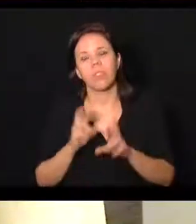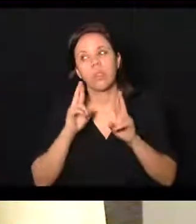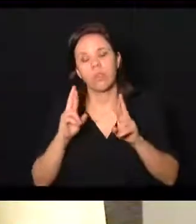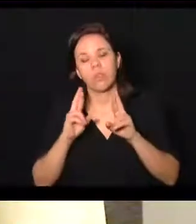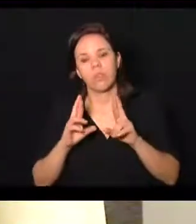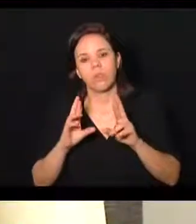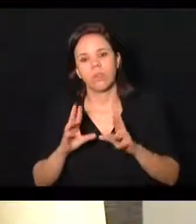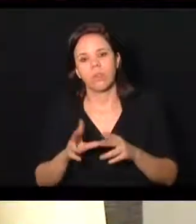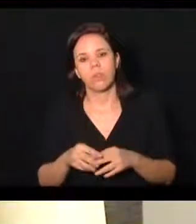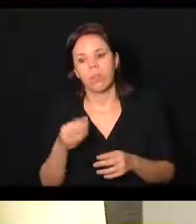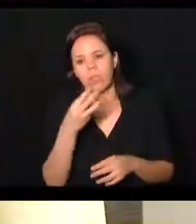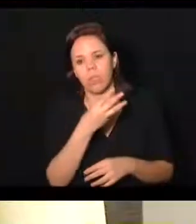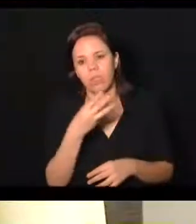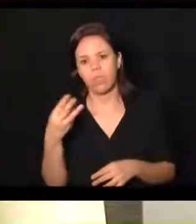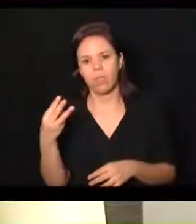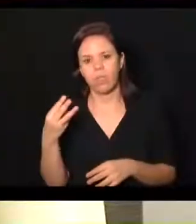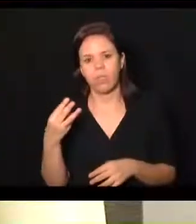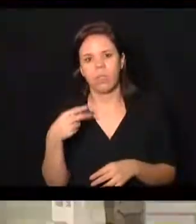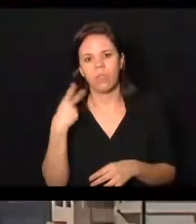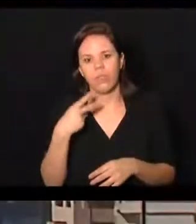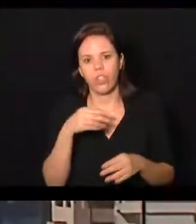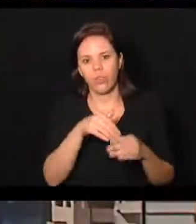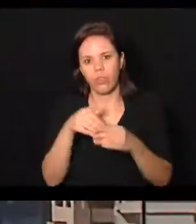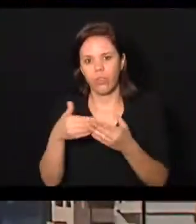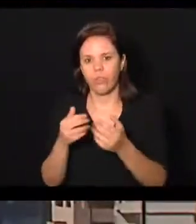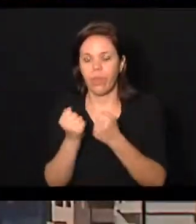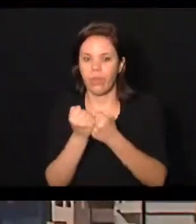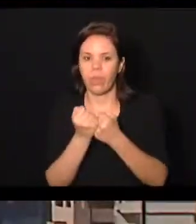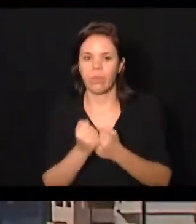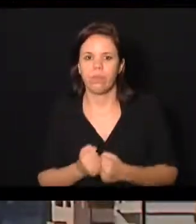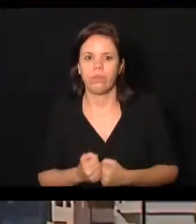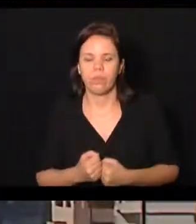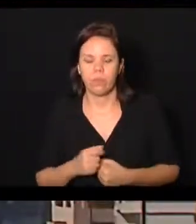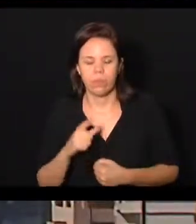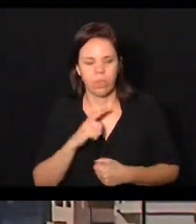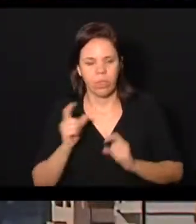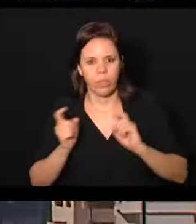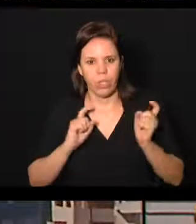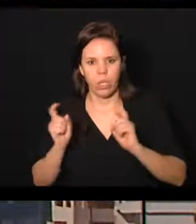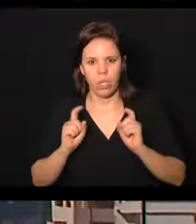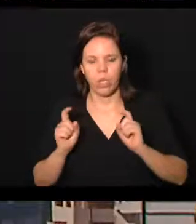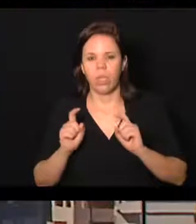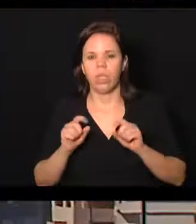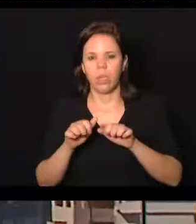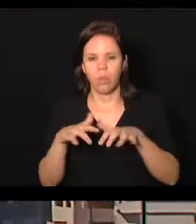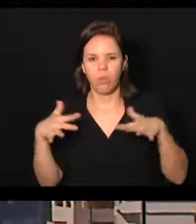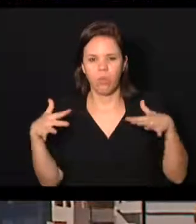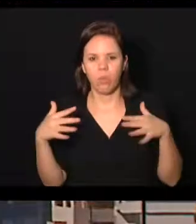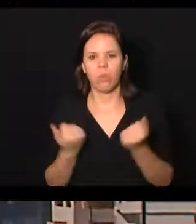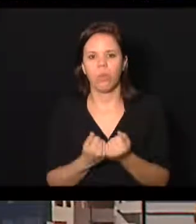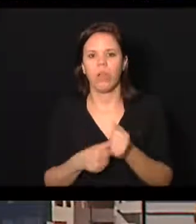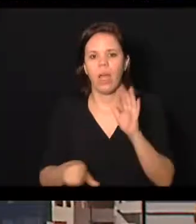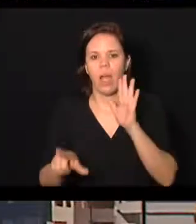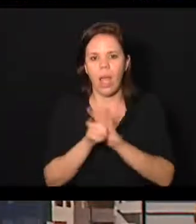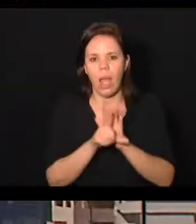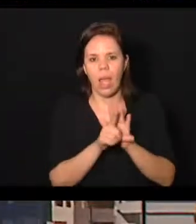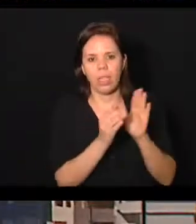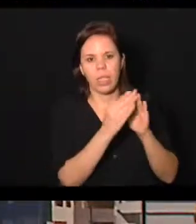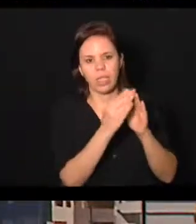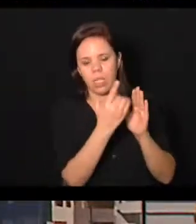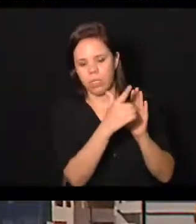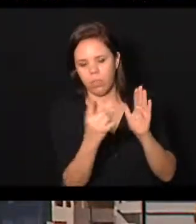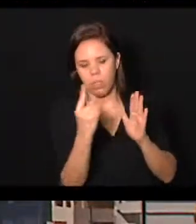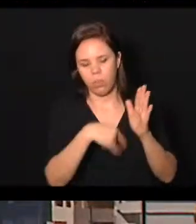os 33 vereadores, votem favorável a essa lei. A audiência pública para debater a Lei do Puxadinho